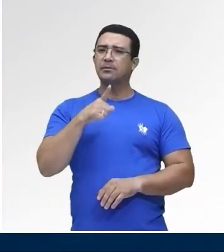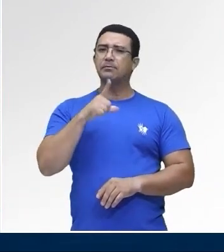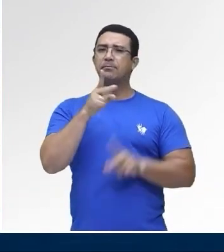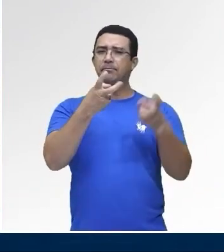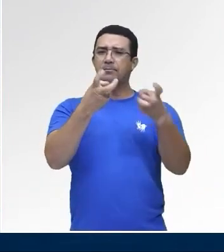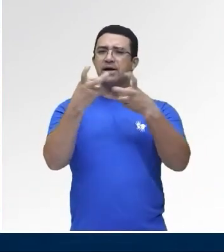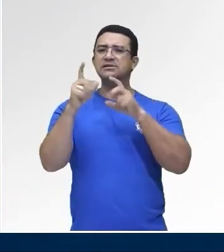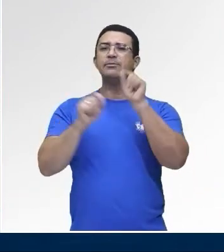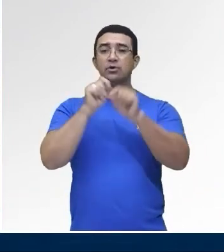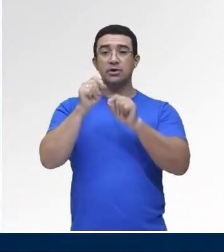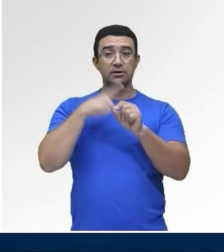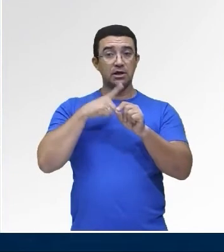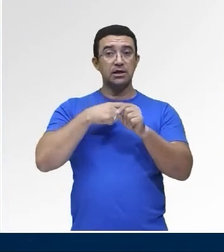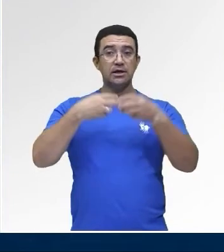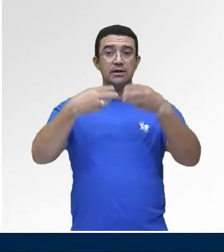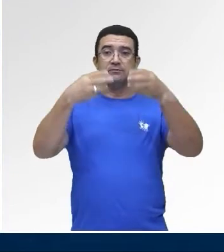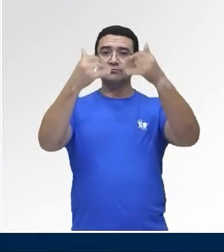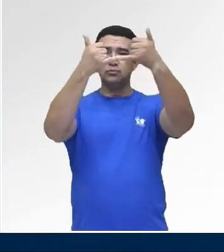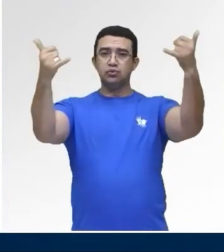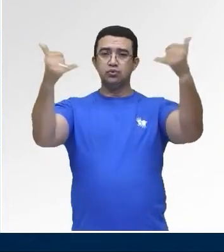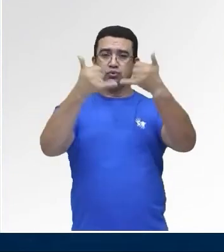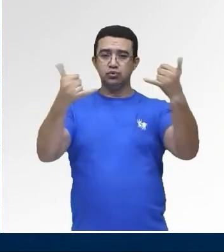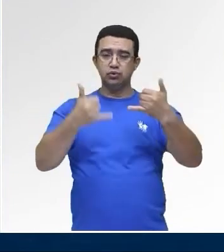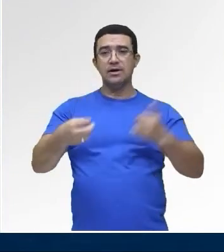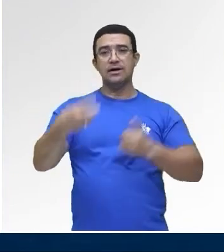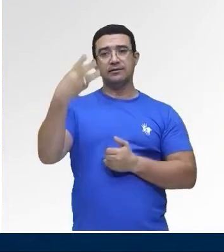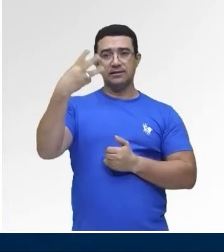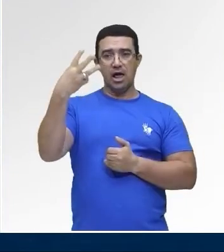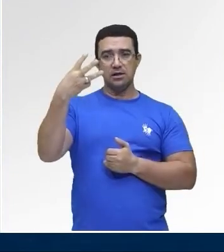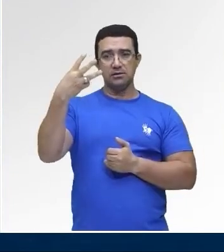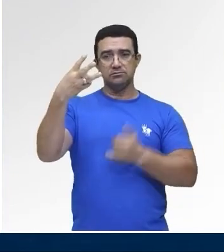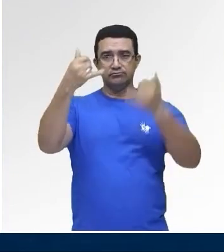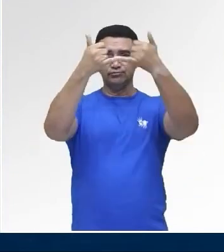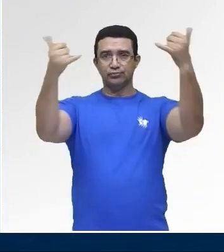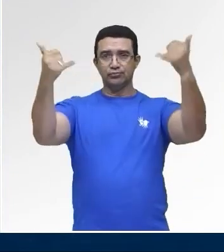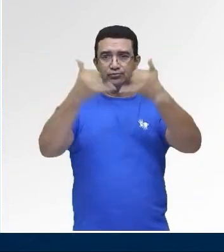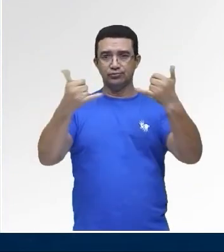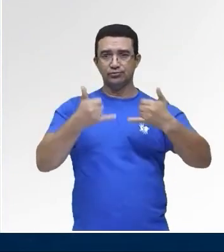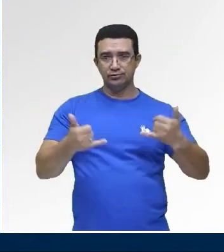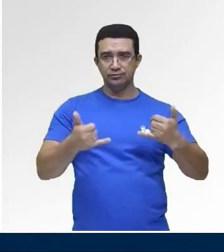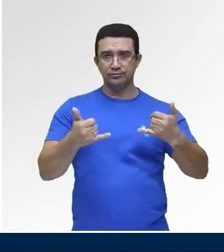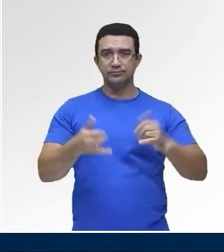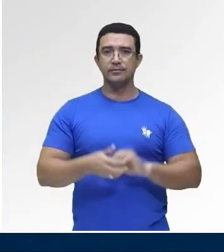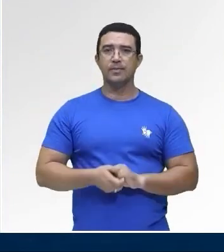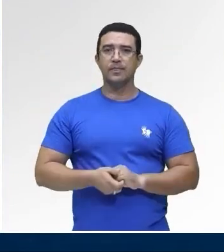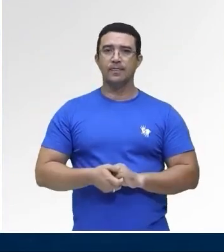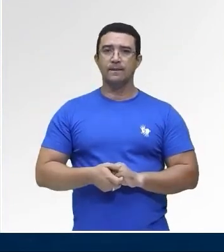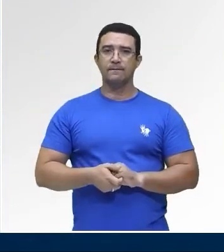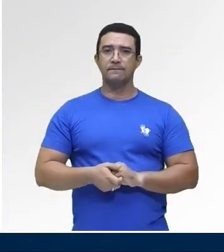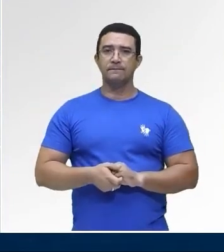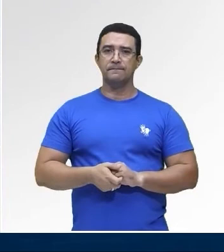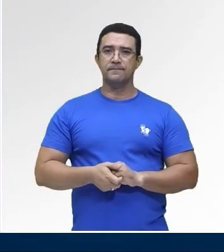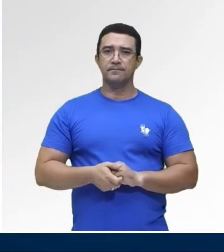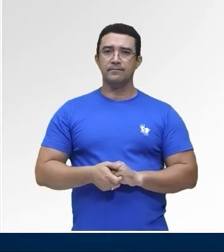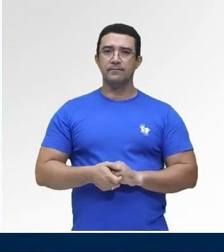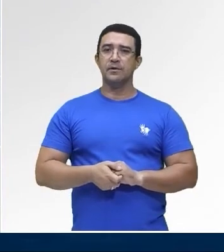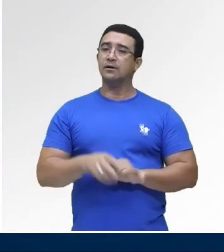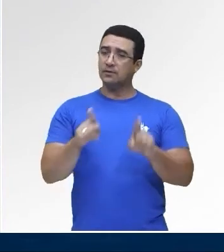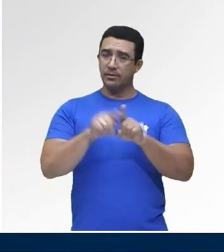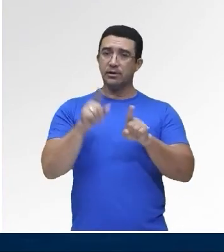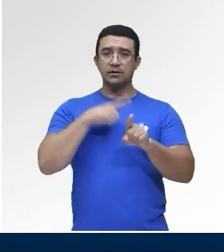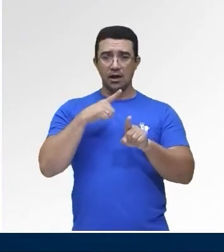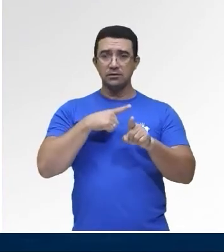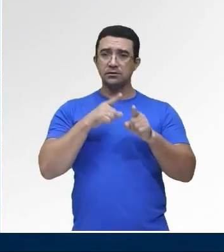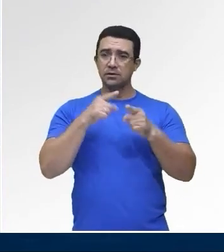3 versos. Então, aí forma-se o quê? Uma estrofe. E aqui nós temos rima novamente,